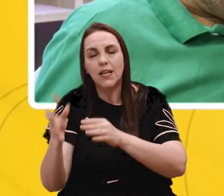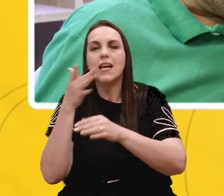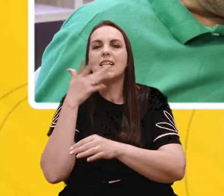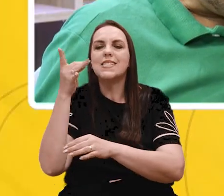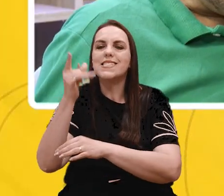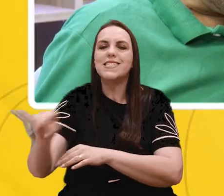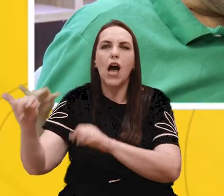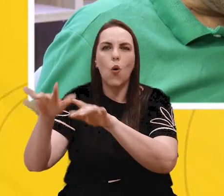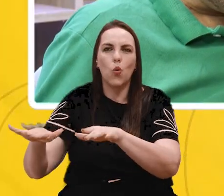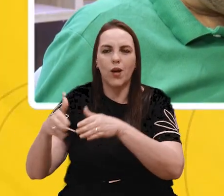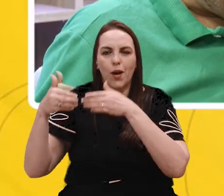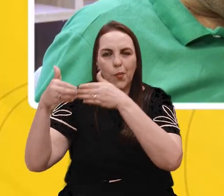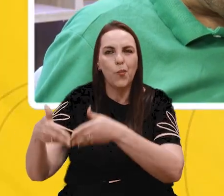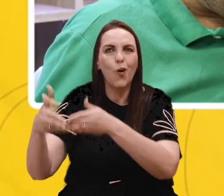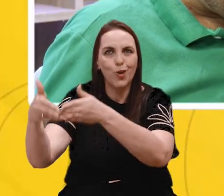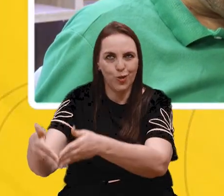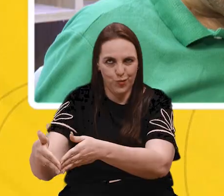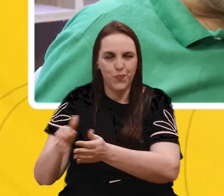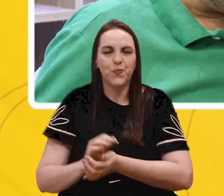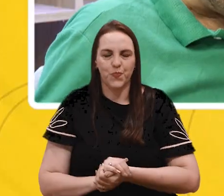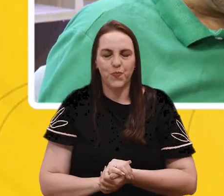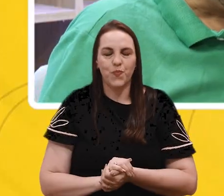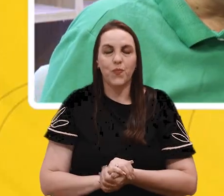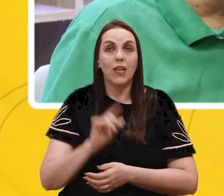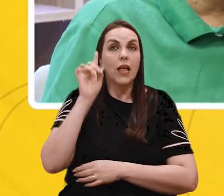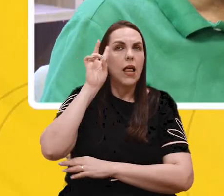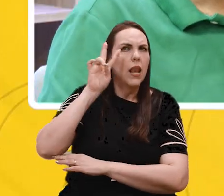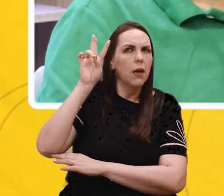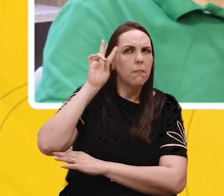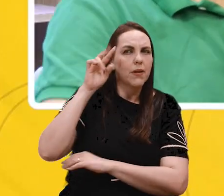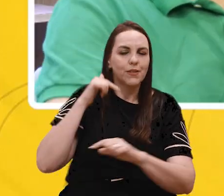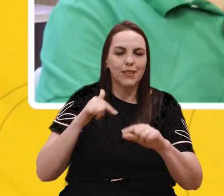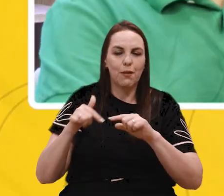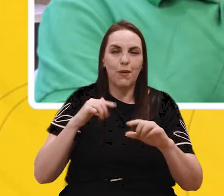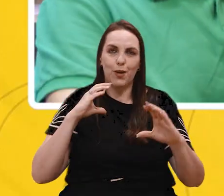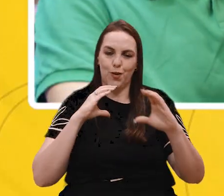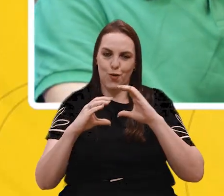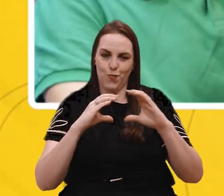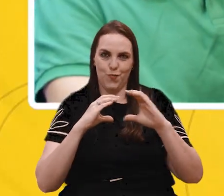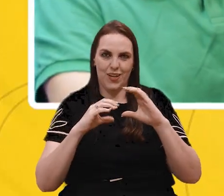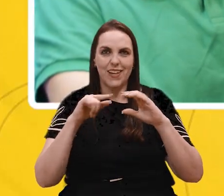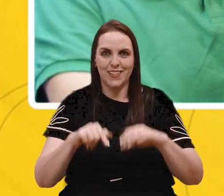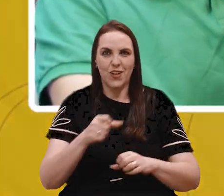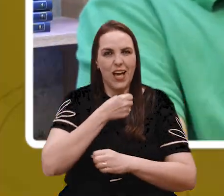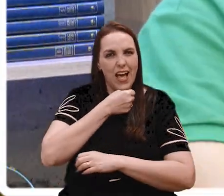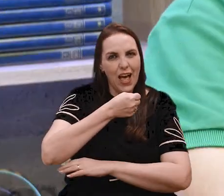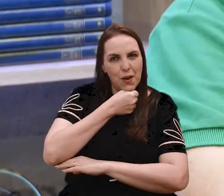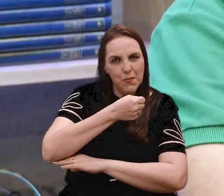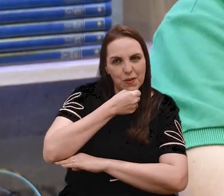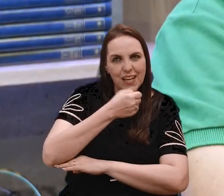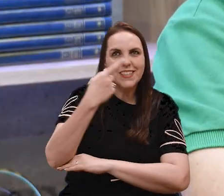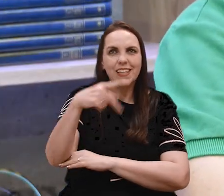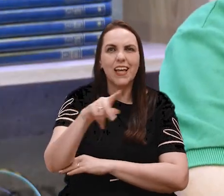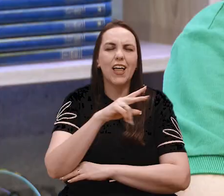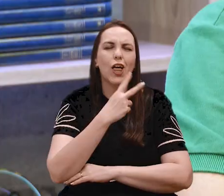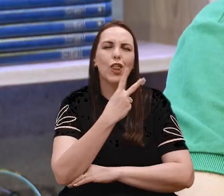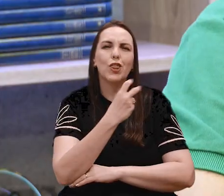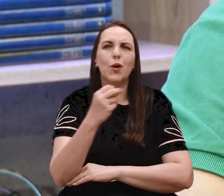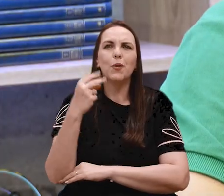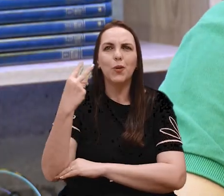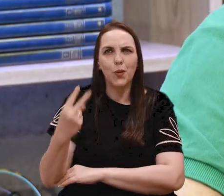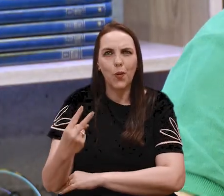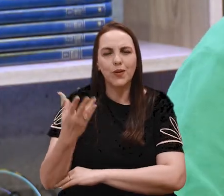Guilherme, estava relembrando, eu trabalho na comunicação da imprensa desde 2002 e lembro do seu Nelson